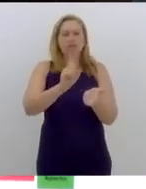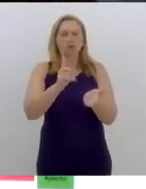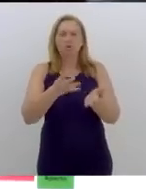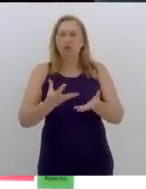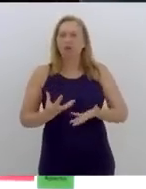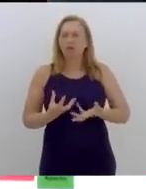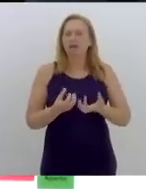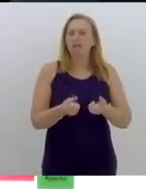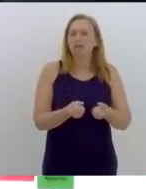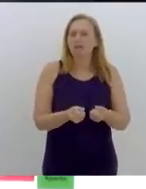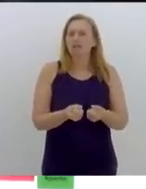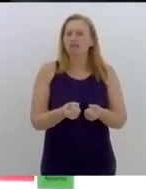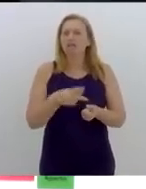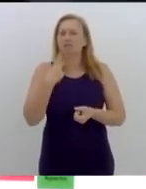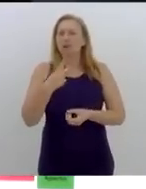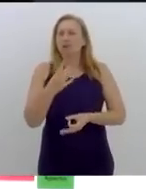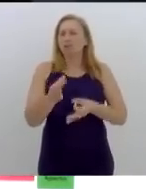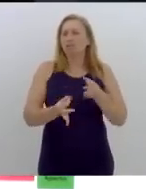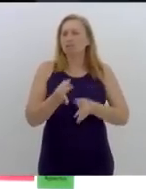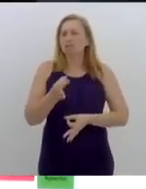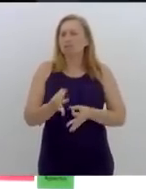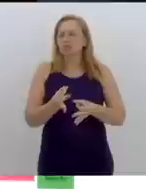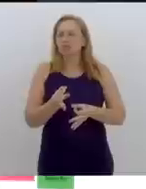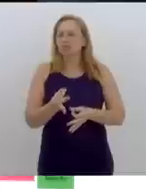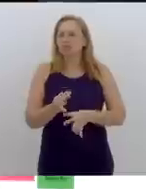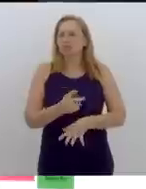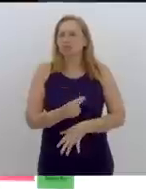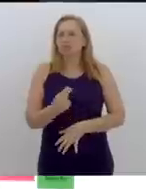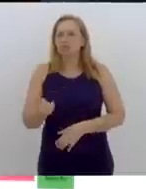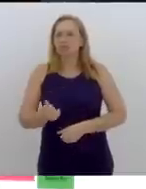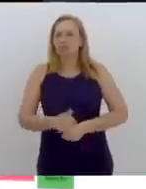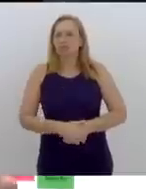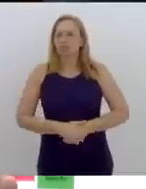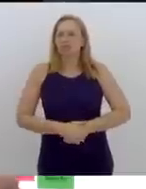disse que nós judicializamos ele não recebe mais